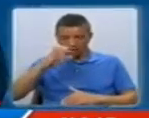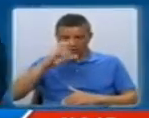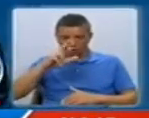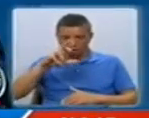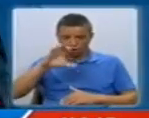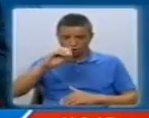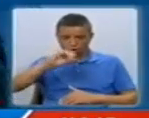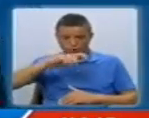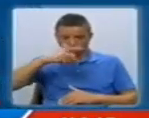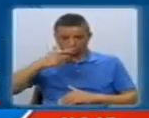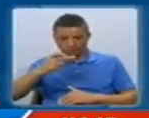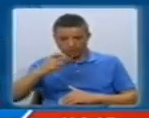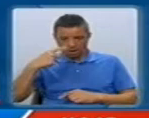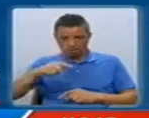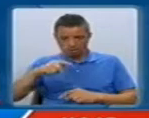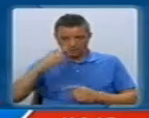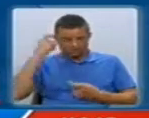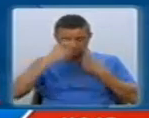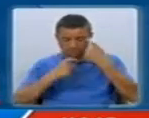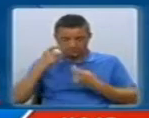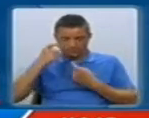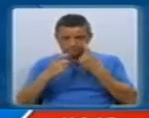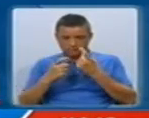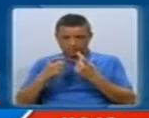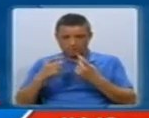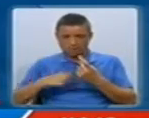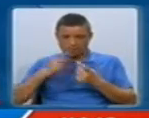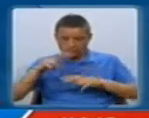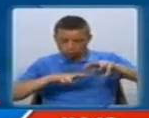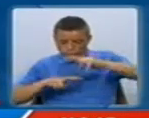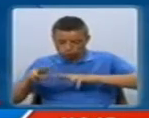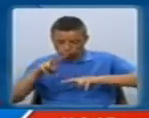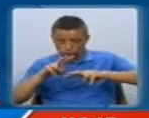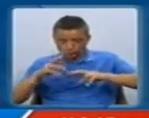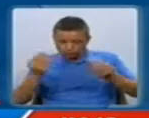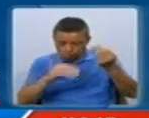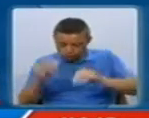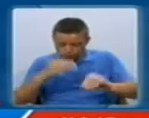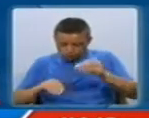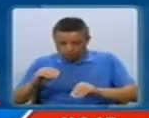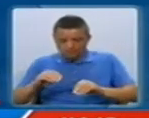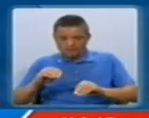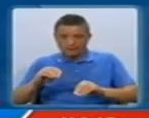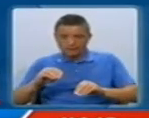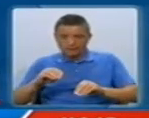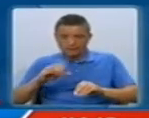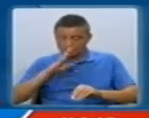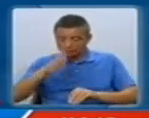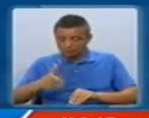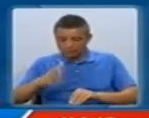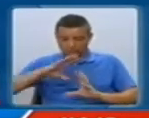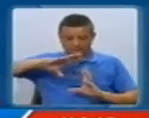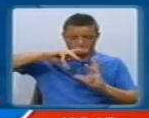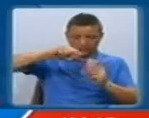mais piroxenas, por exemplo, que aquilo que pensávamos, então se calhar a própria constituição geológica e mineralógica dos